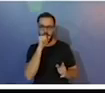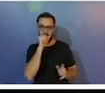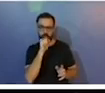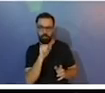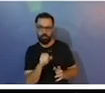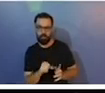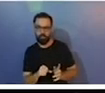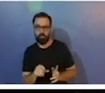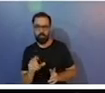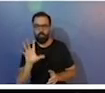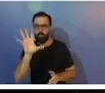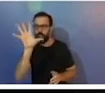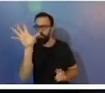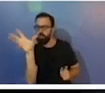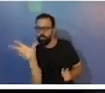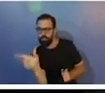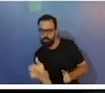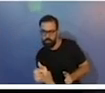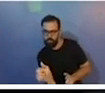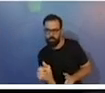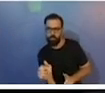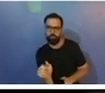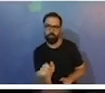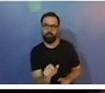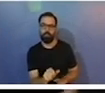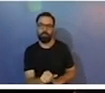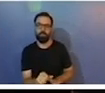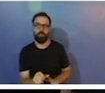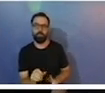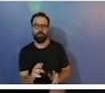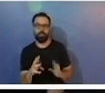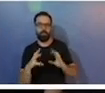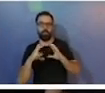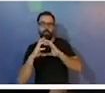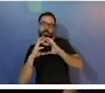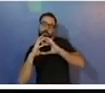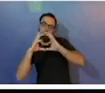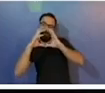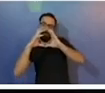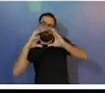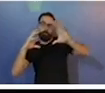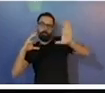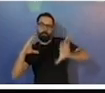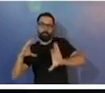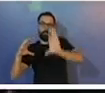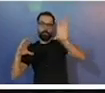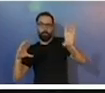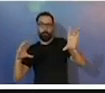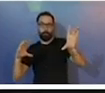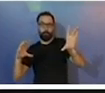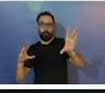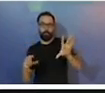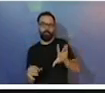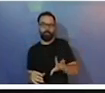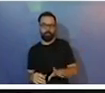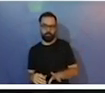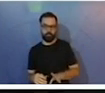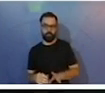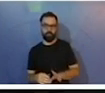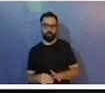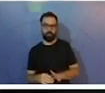continente africano, localizado no hemisfério ocidental. Lembram dos pedaços lá